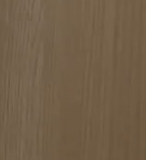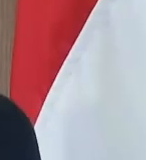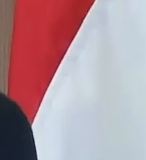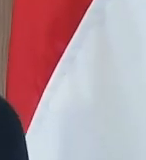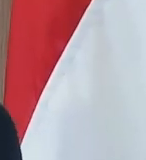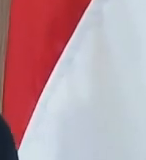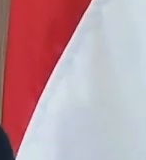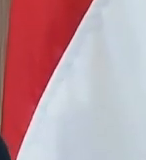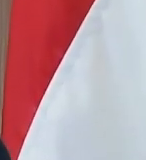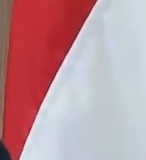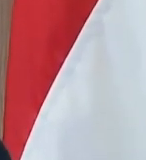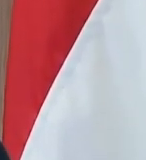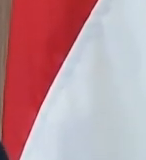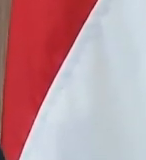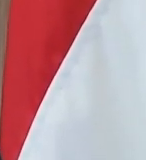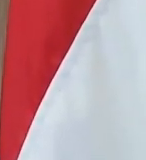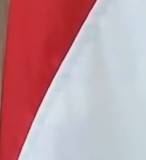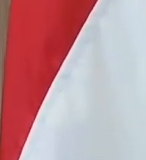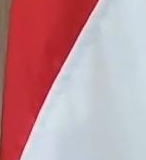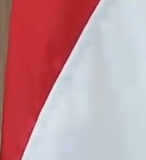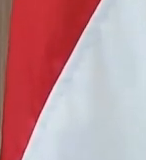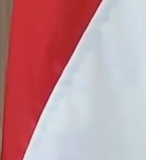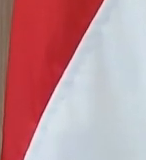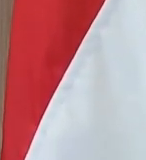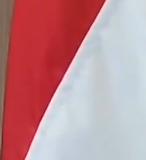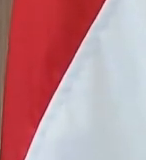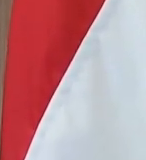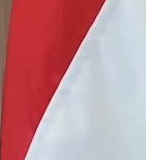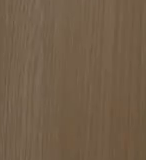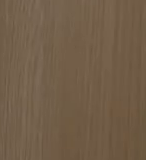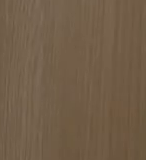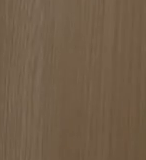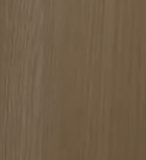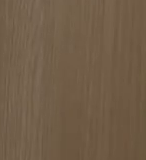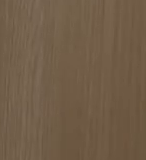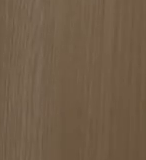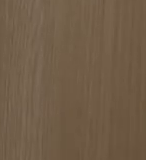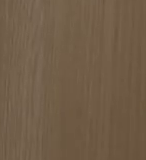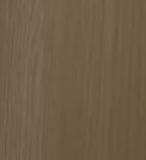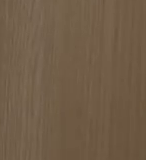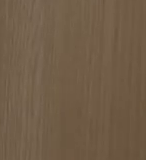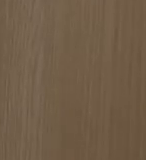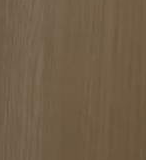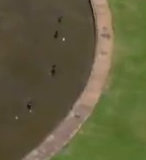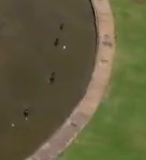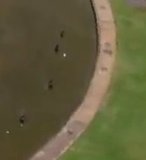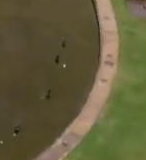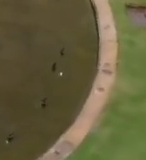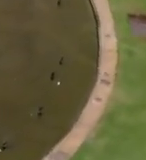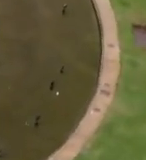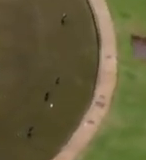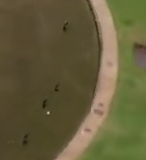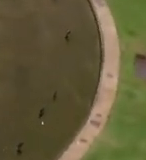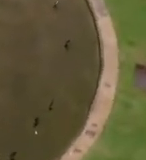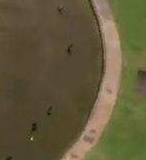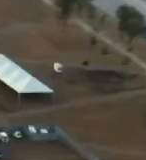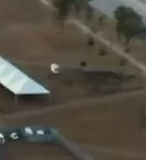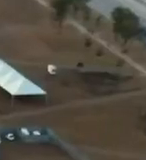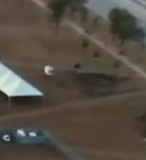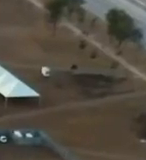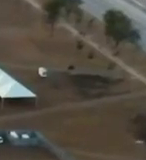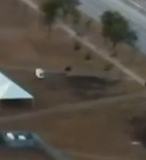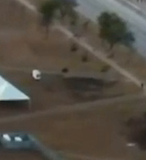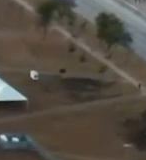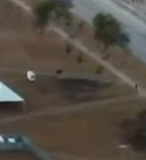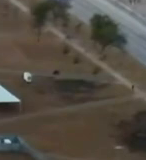Legislativa, na Câmara dos Deputados, no Ministério da Saúde. O diálogo é a chave de tudo. Na Câmara dos Deputados e Senado